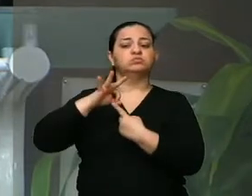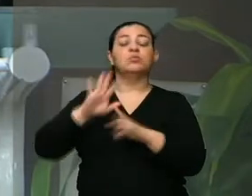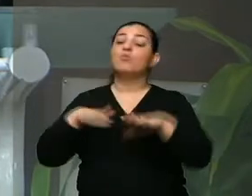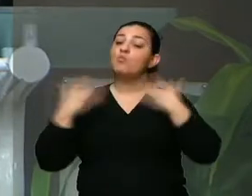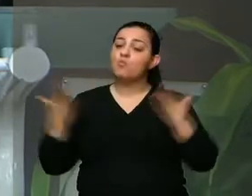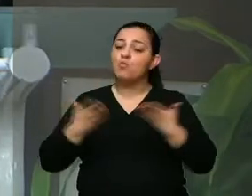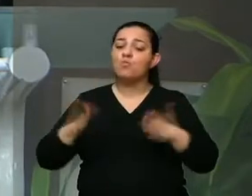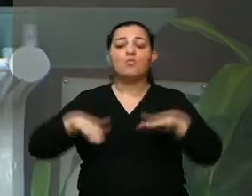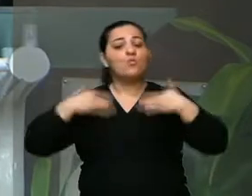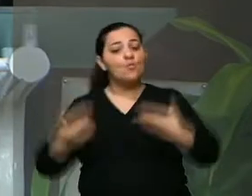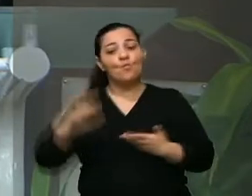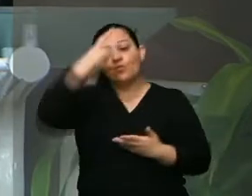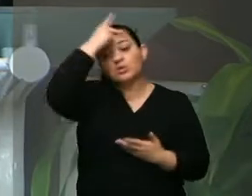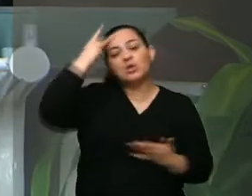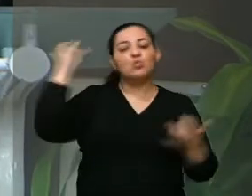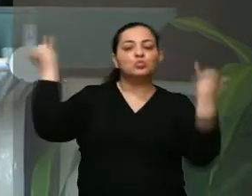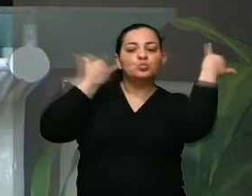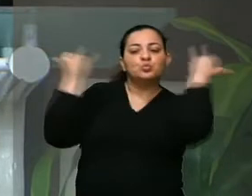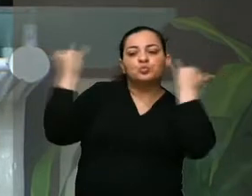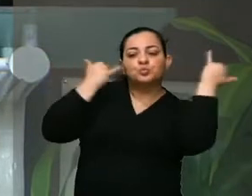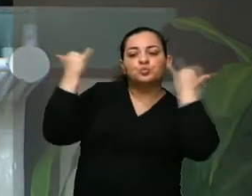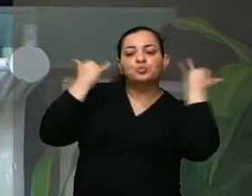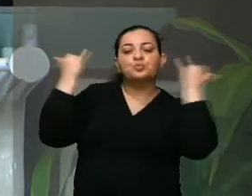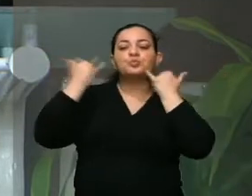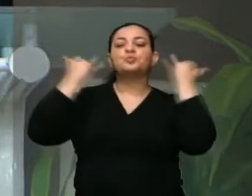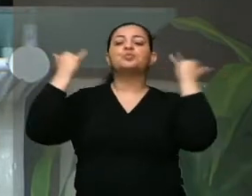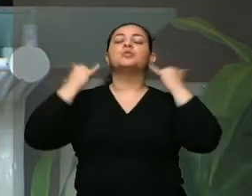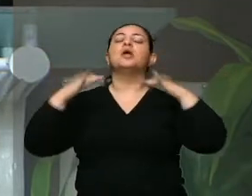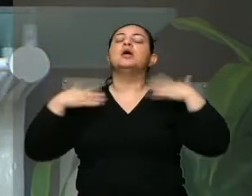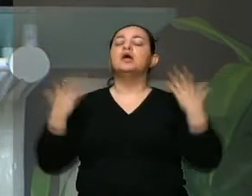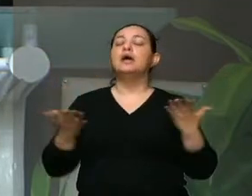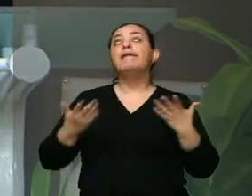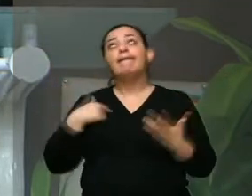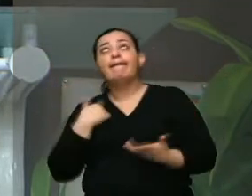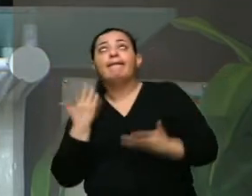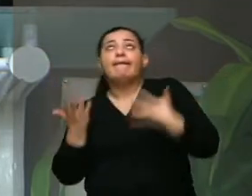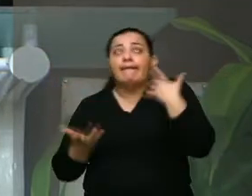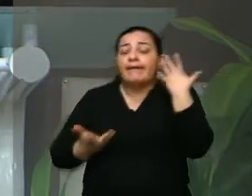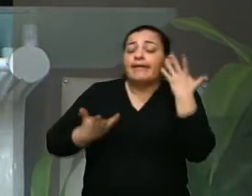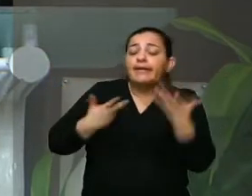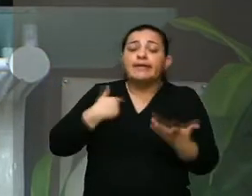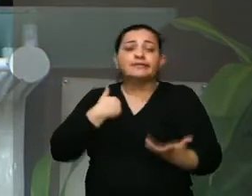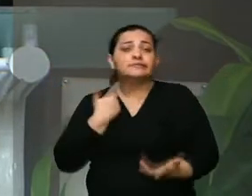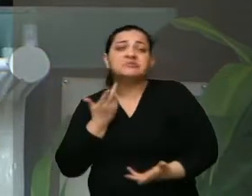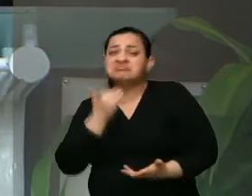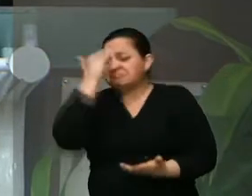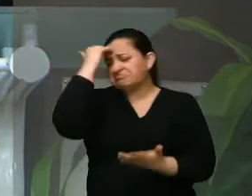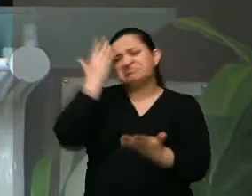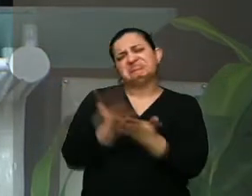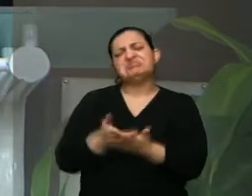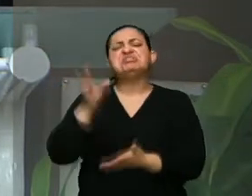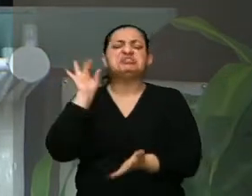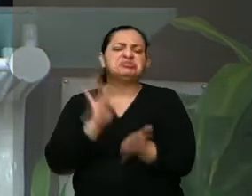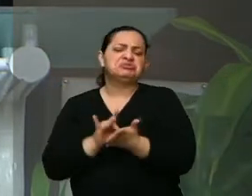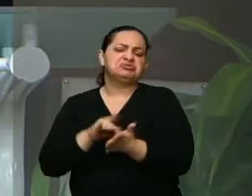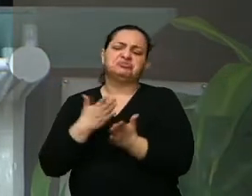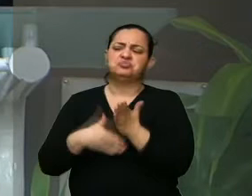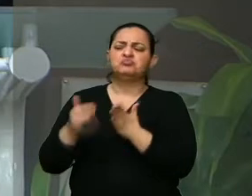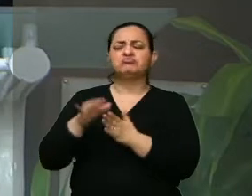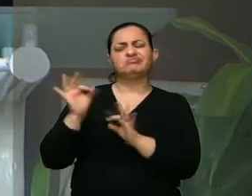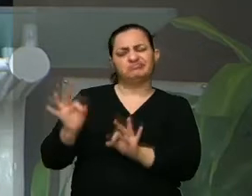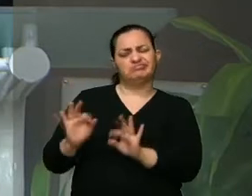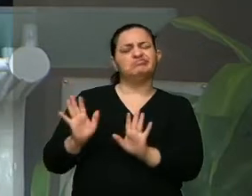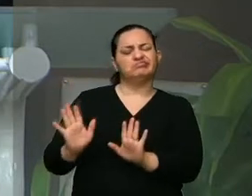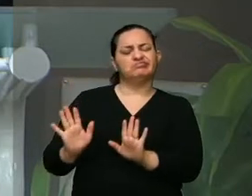agora quando a pessoa ouve a palavra e ela diz bem mas eu não creio que seja desse jeito